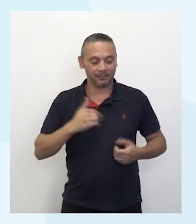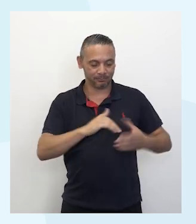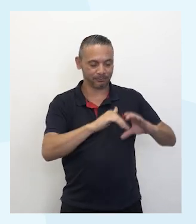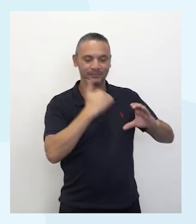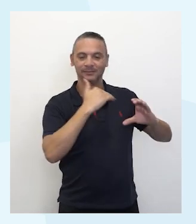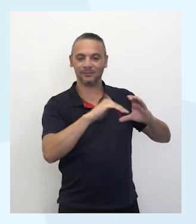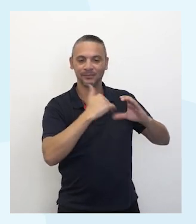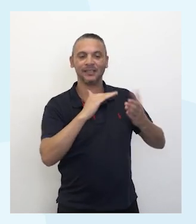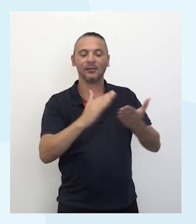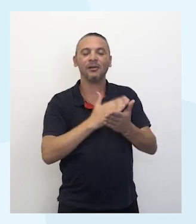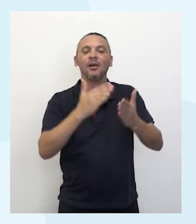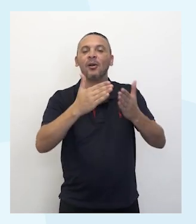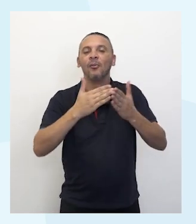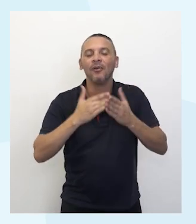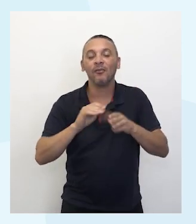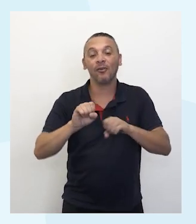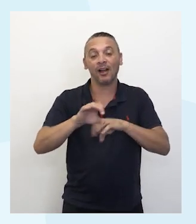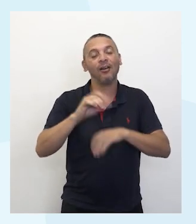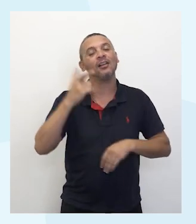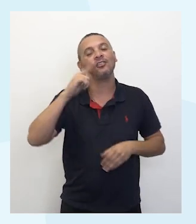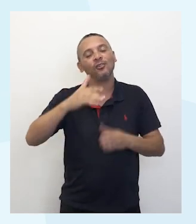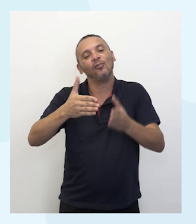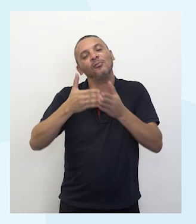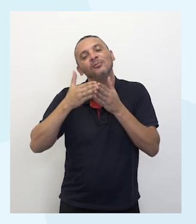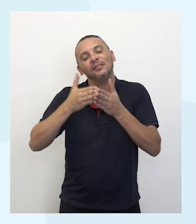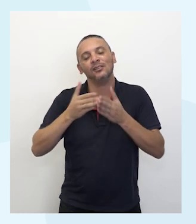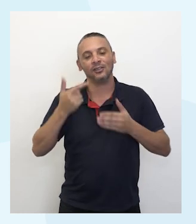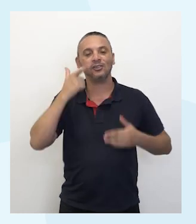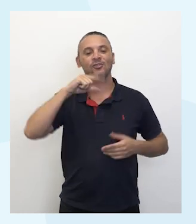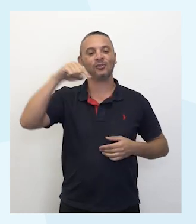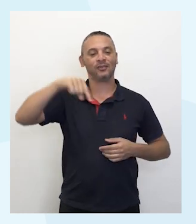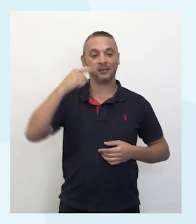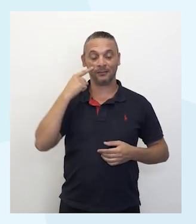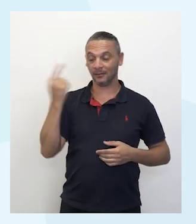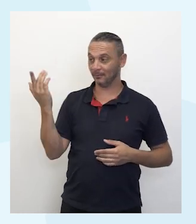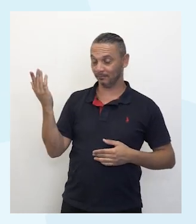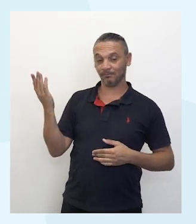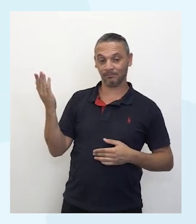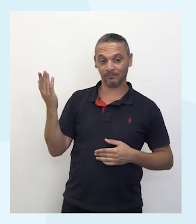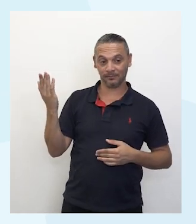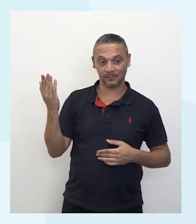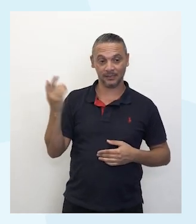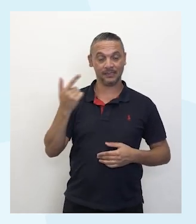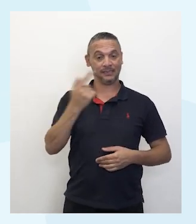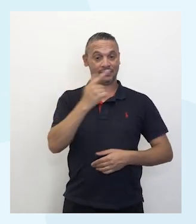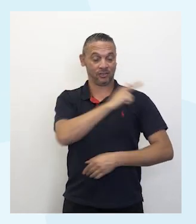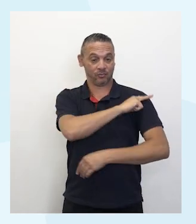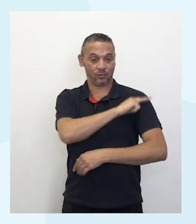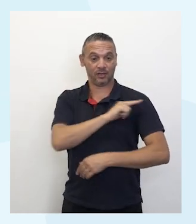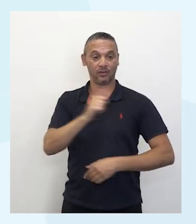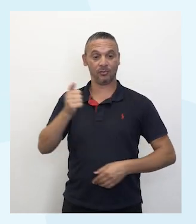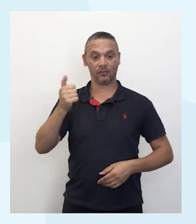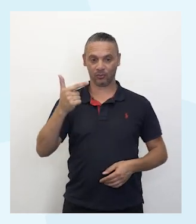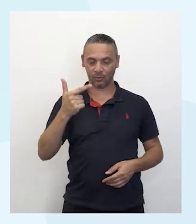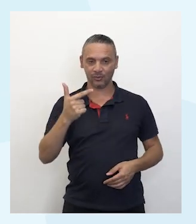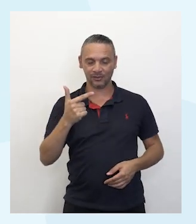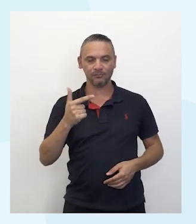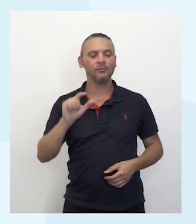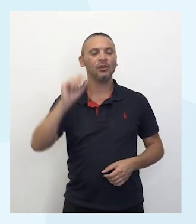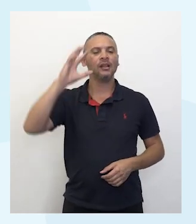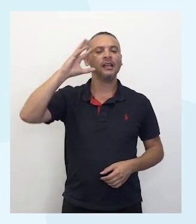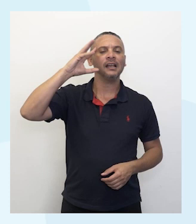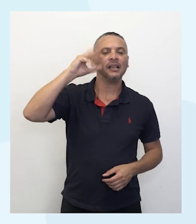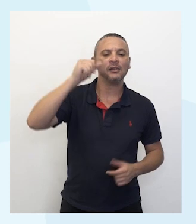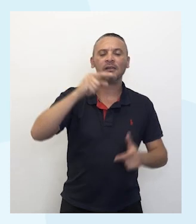mensagens pedindo para fazer essa aula de novo, então estamos aí, ó. É a habilidade do 7º ano, número 12, que é sobre resolver